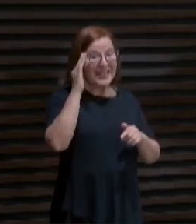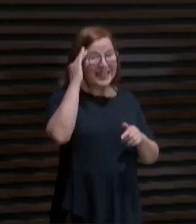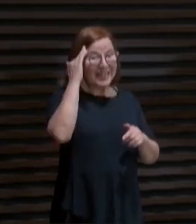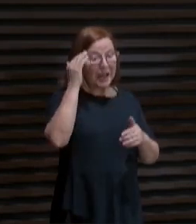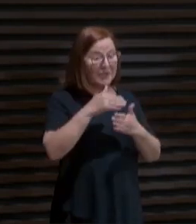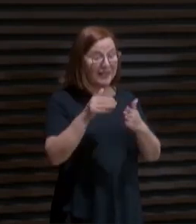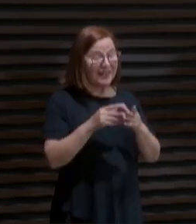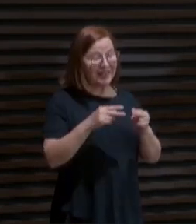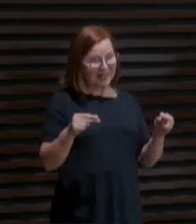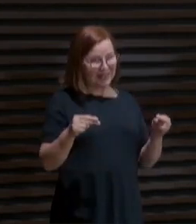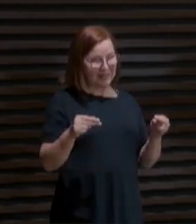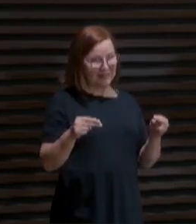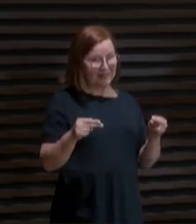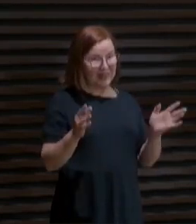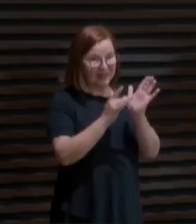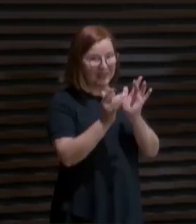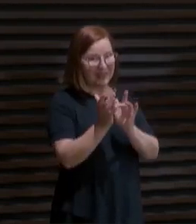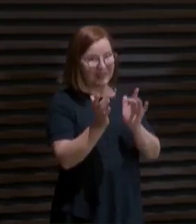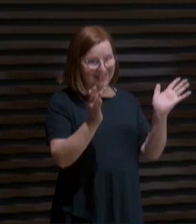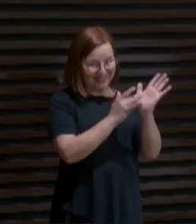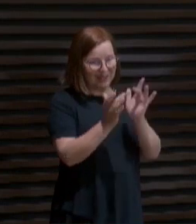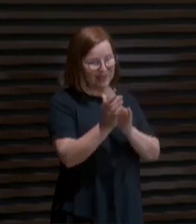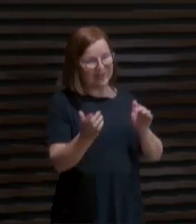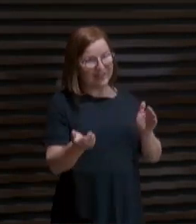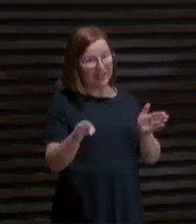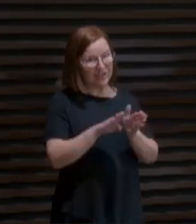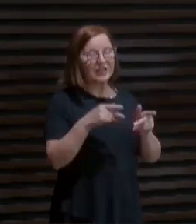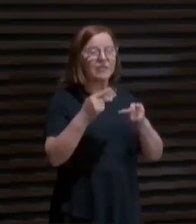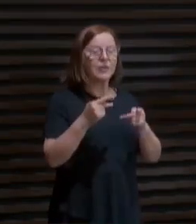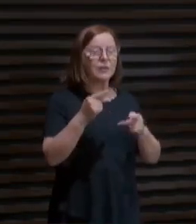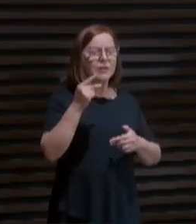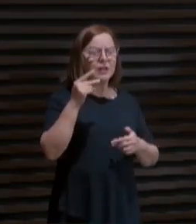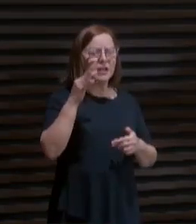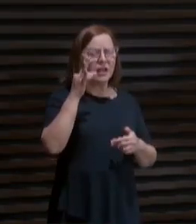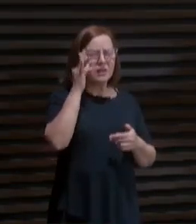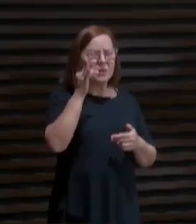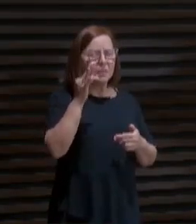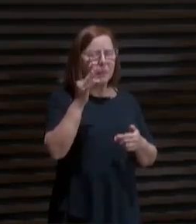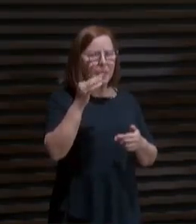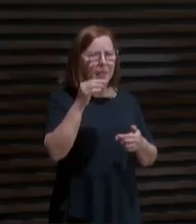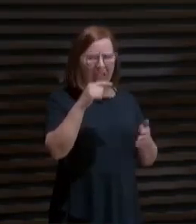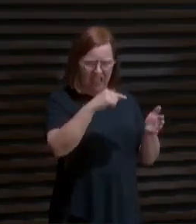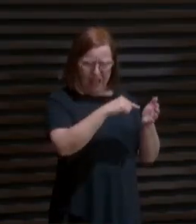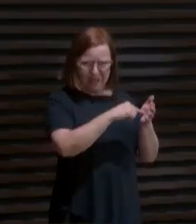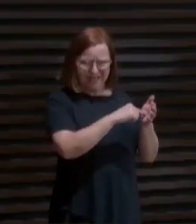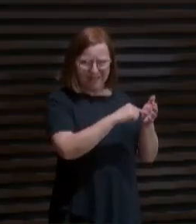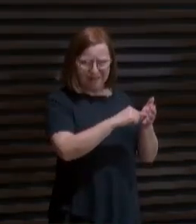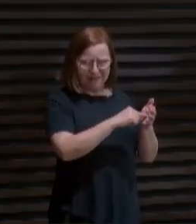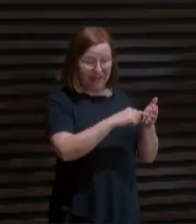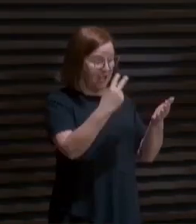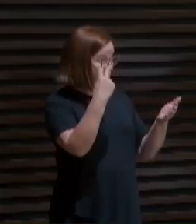chega dizendo, logo disse a Tomé, põe o dedo e vê as